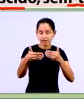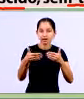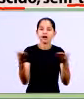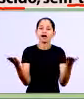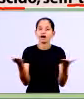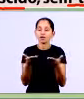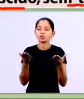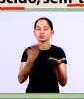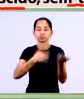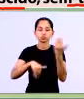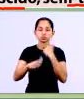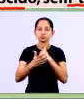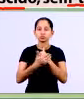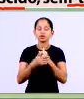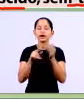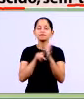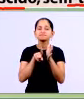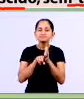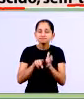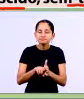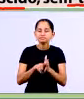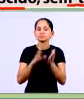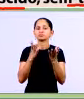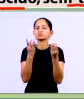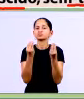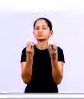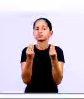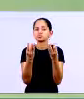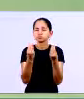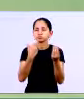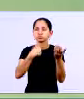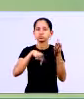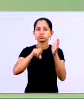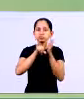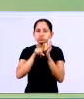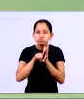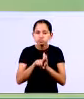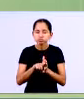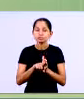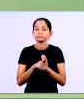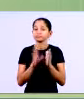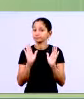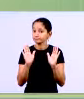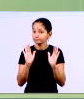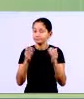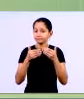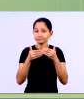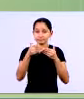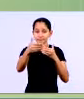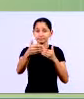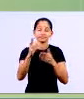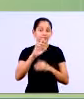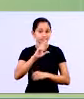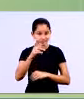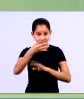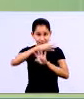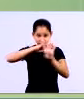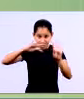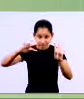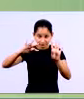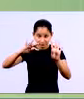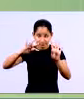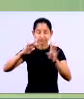observarem, tudo aqui tem mais hífen do que sem. Se bem que tem só muitas com, palavras lá sem. só com. Aqui é sem. Se o